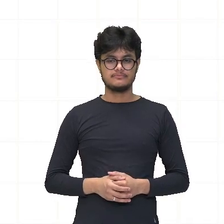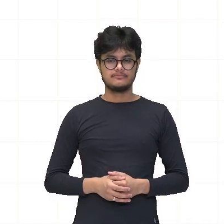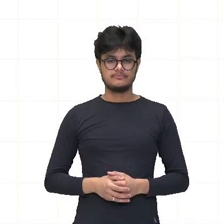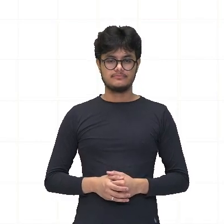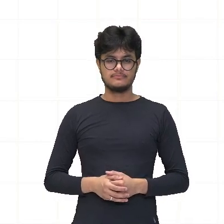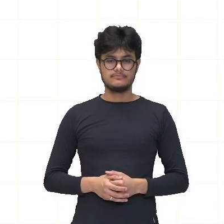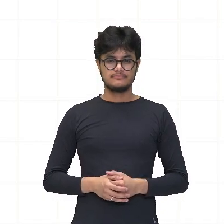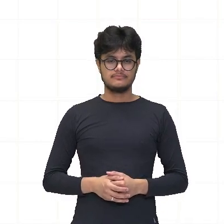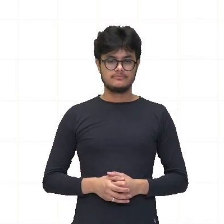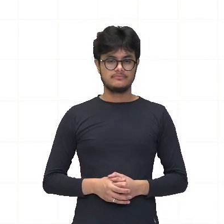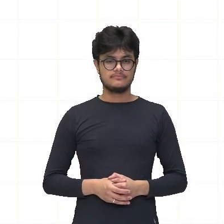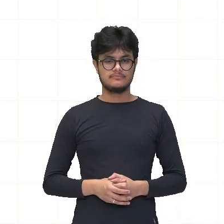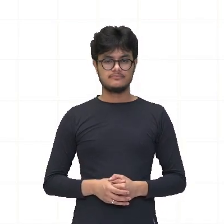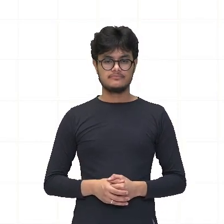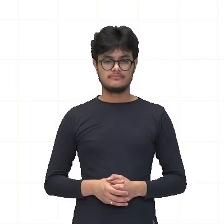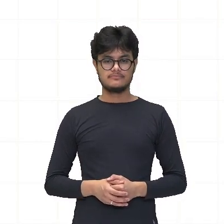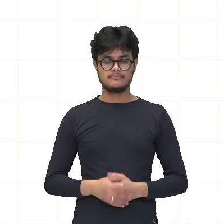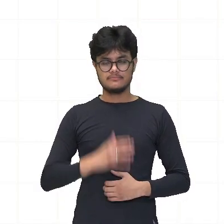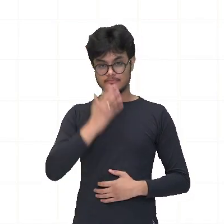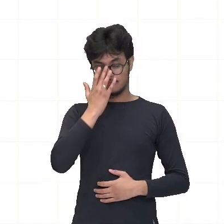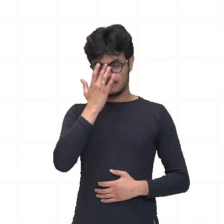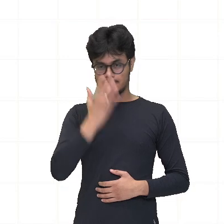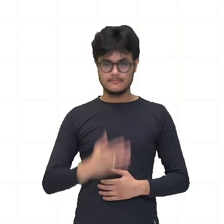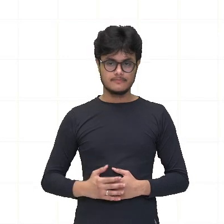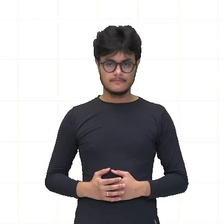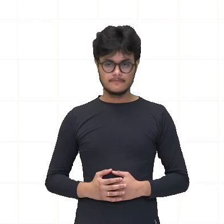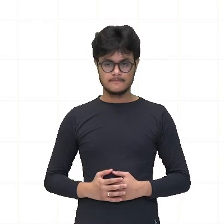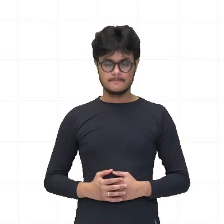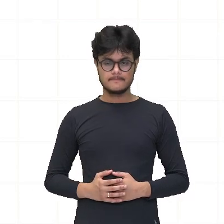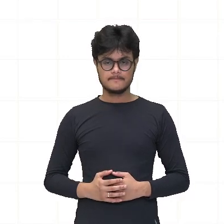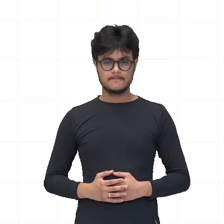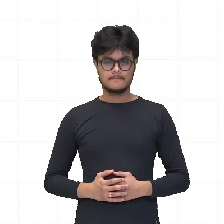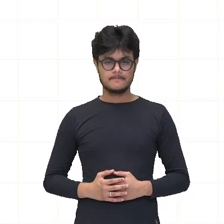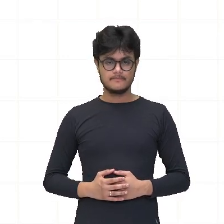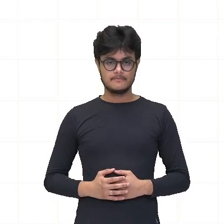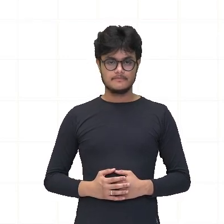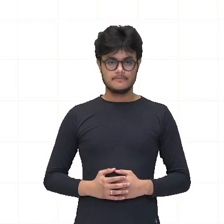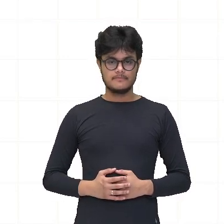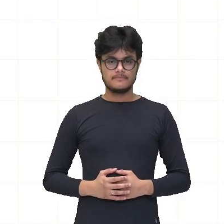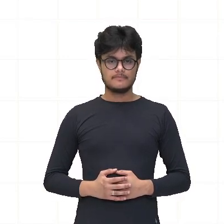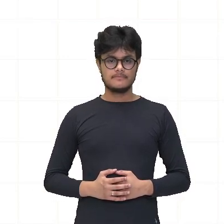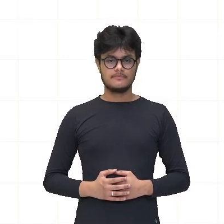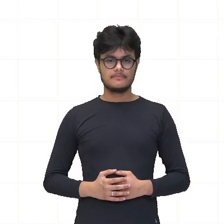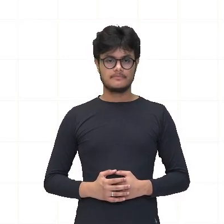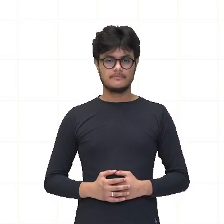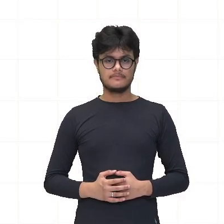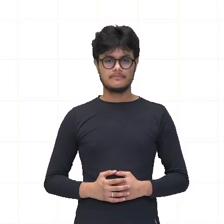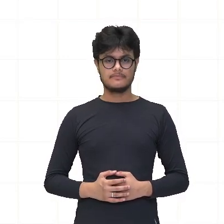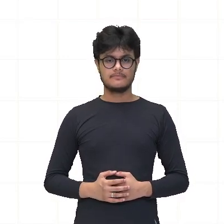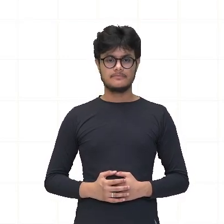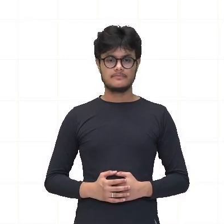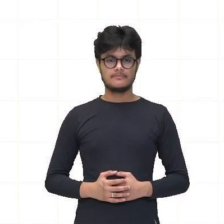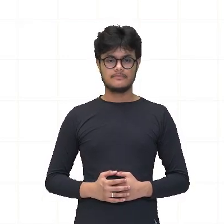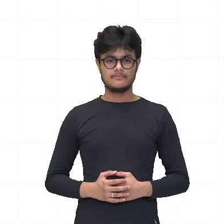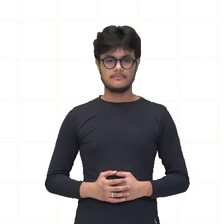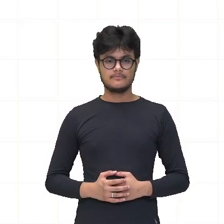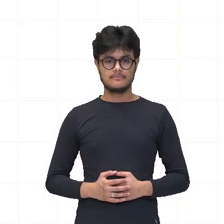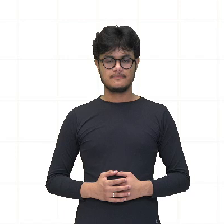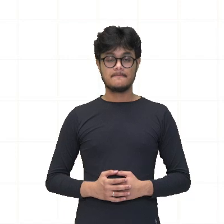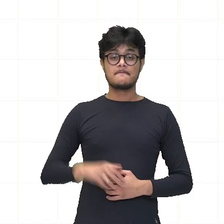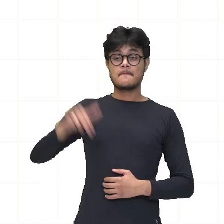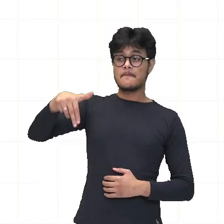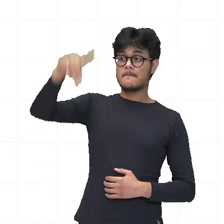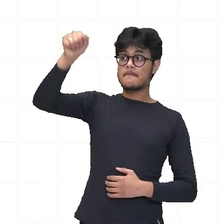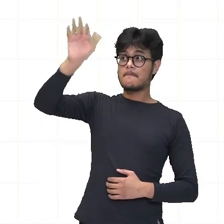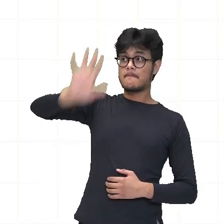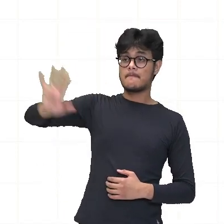né, é um outro fator atrativo, onde a gente observa esse intenso fluxo migratório. Na região Nordeste, nós